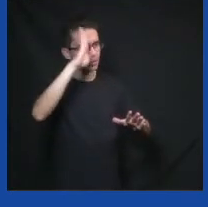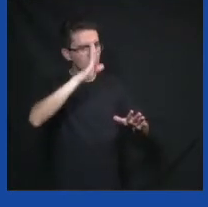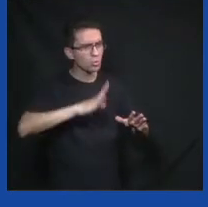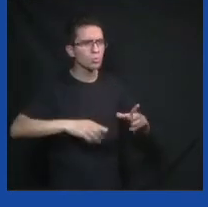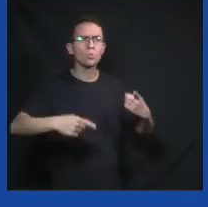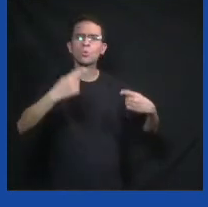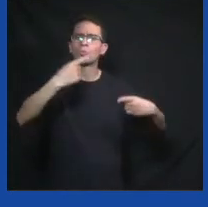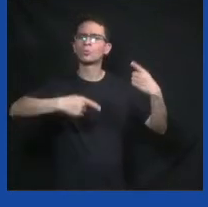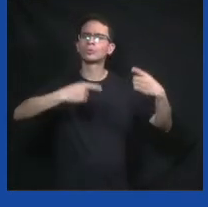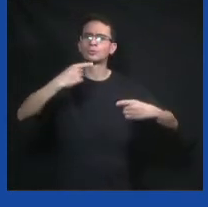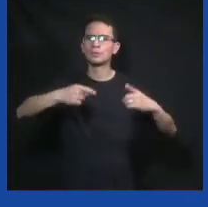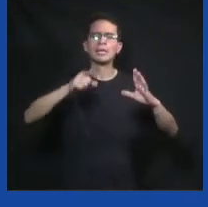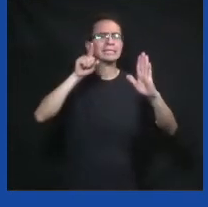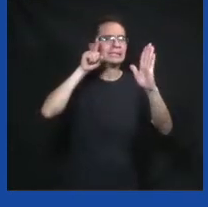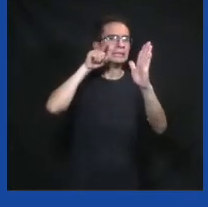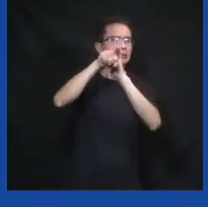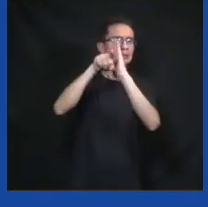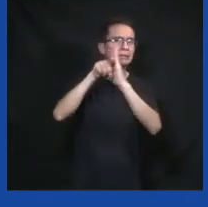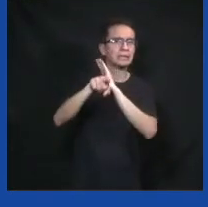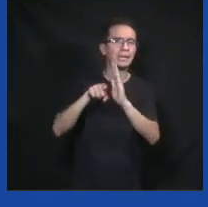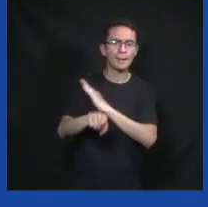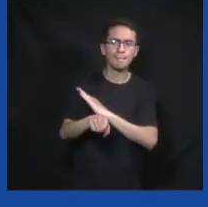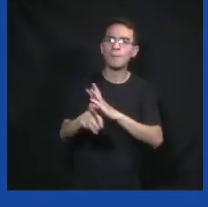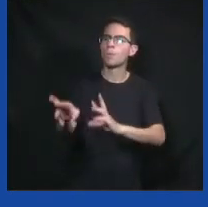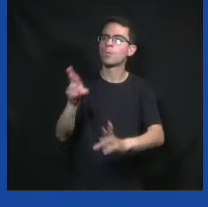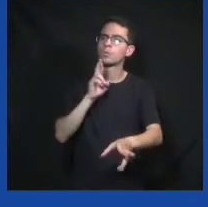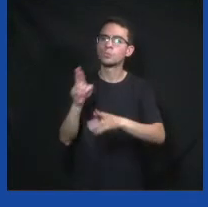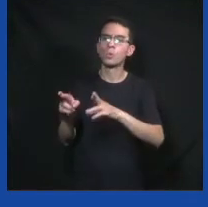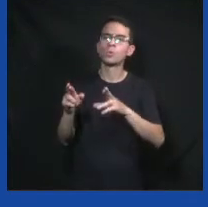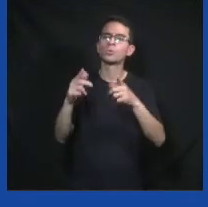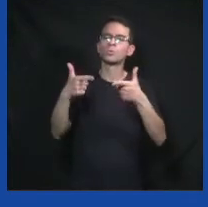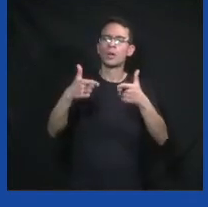que a gente aplica nas periferias, quando vai às periferias de São Paulo, nas escolas